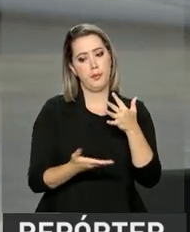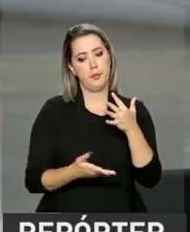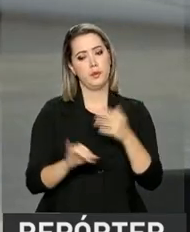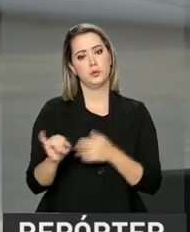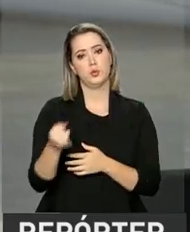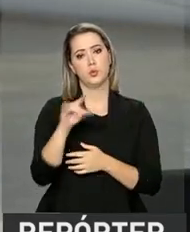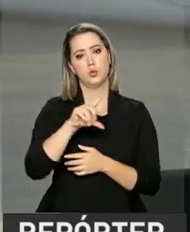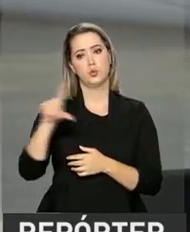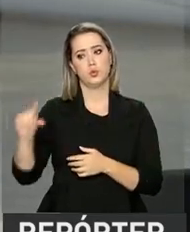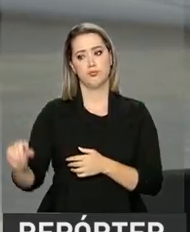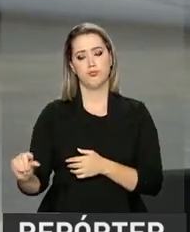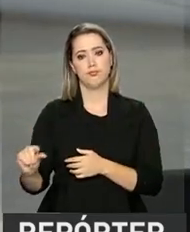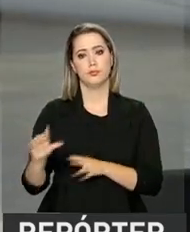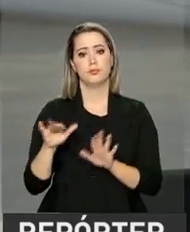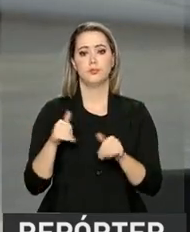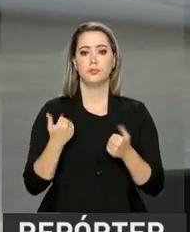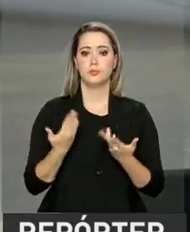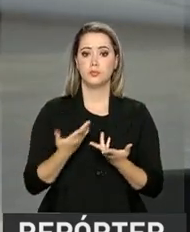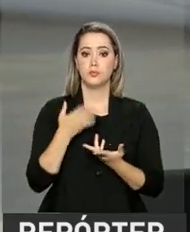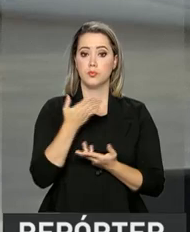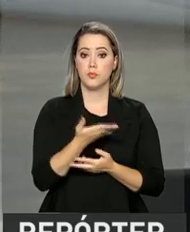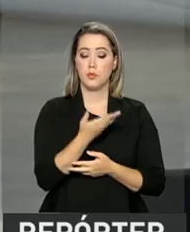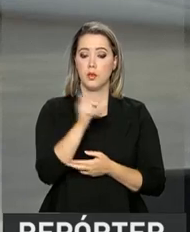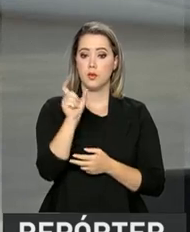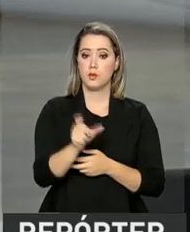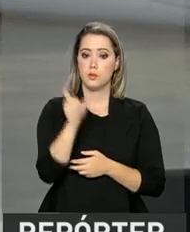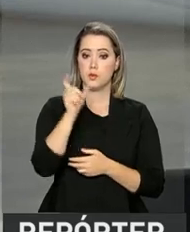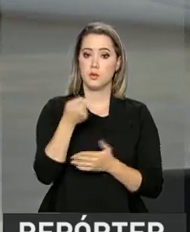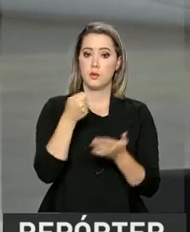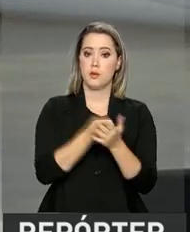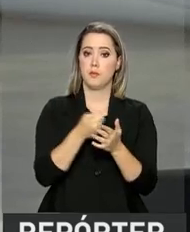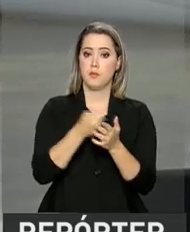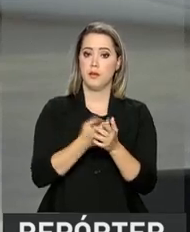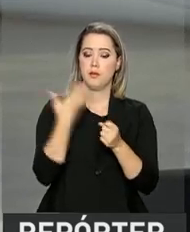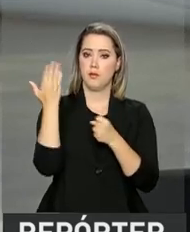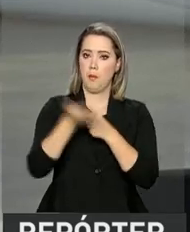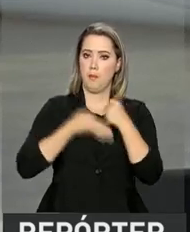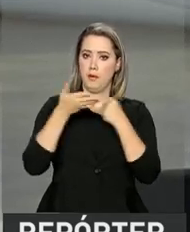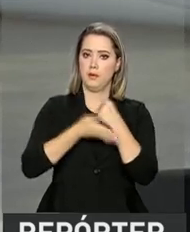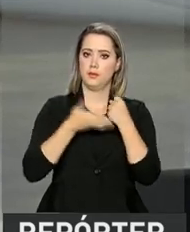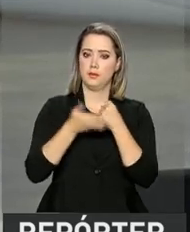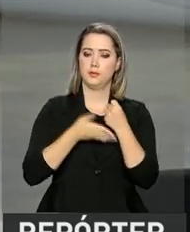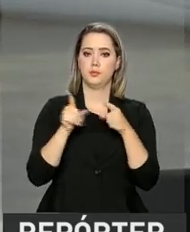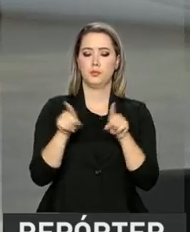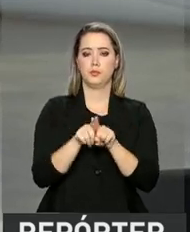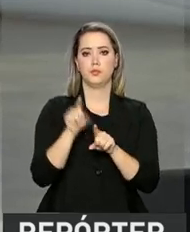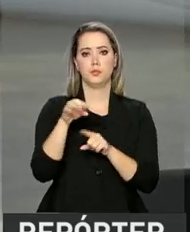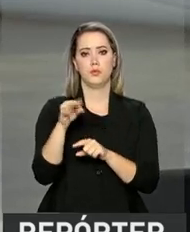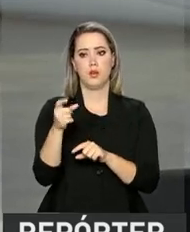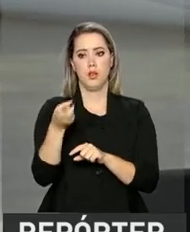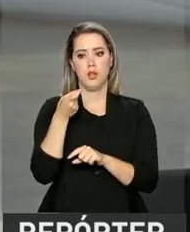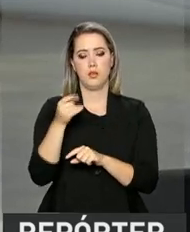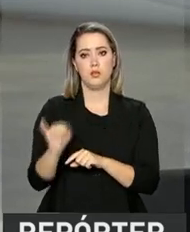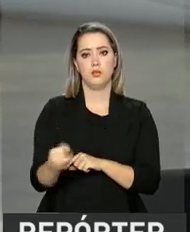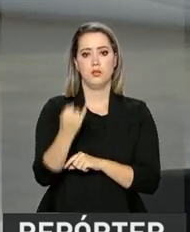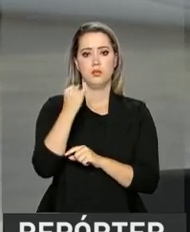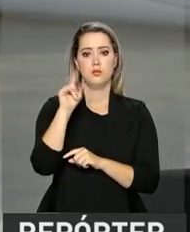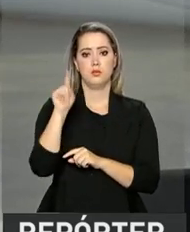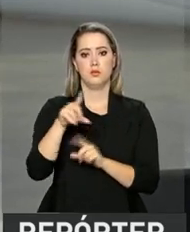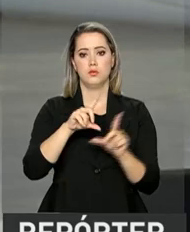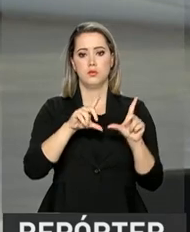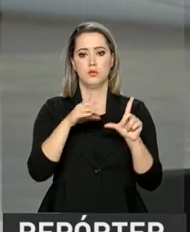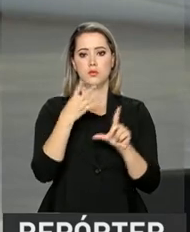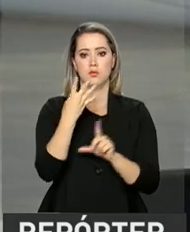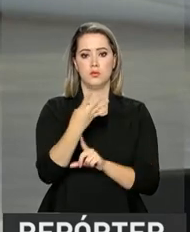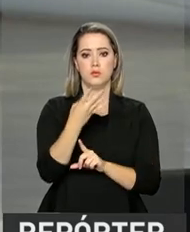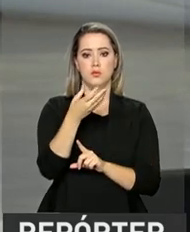de juros menores. Bom, e no caso dos clientes que pagam o valor mínimo da fatura, a taxa média de juros caiu